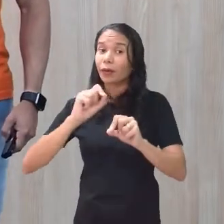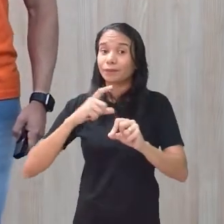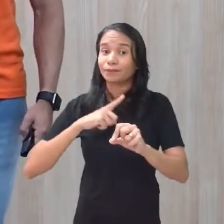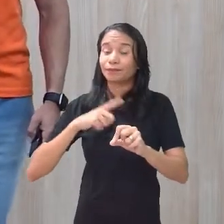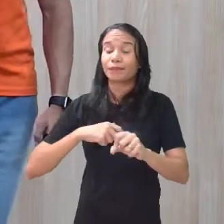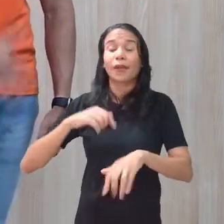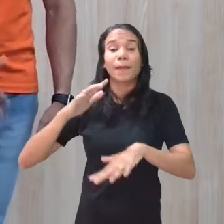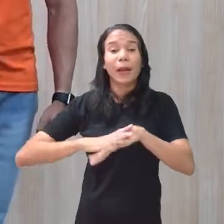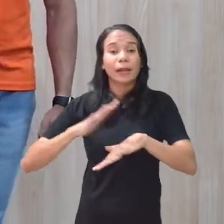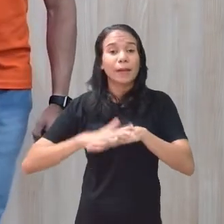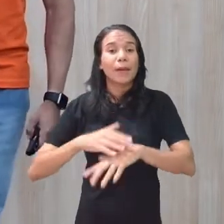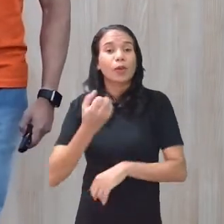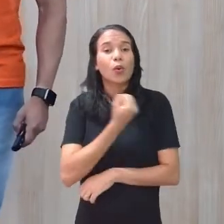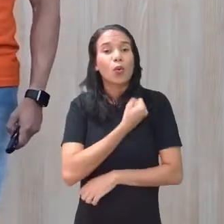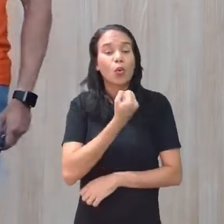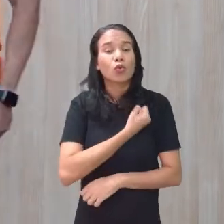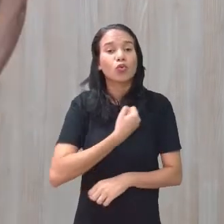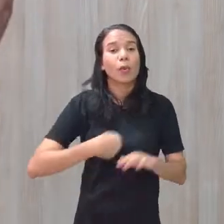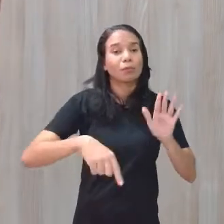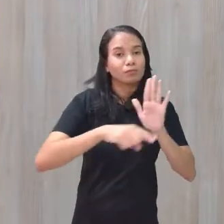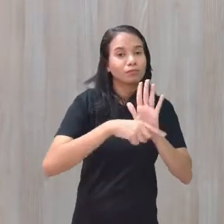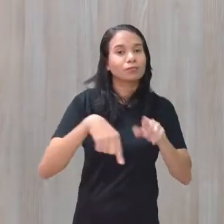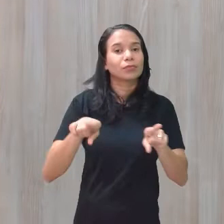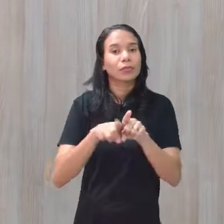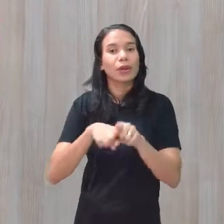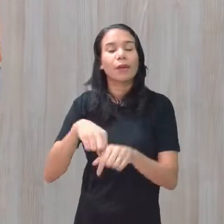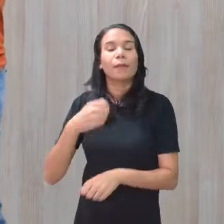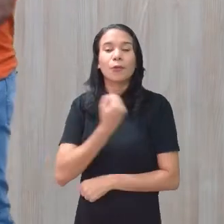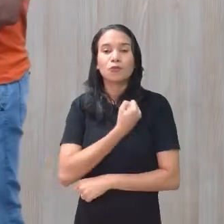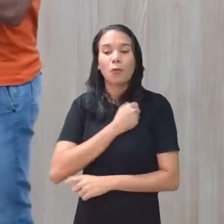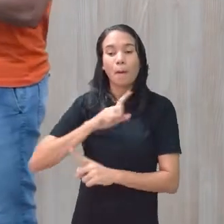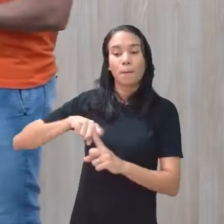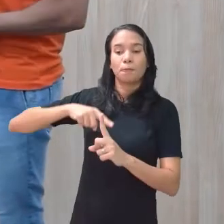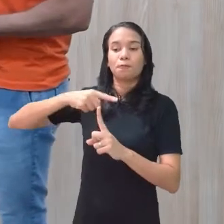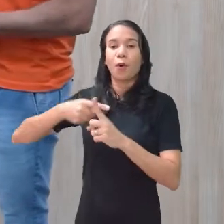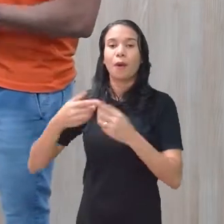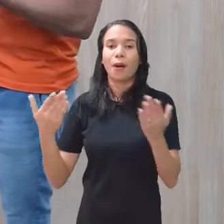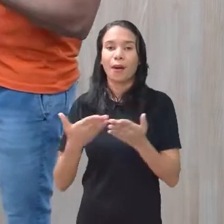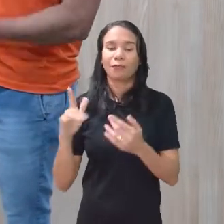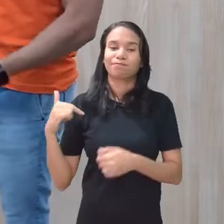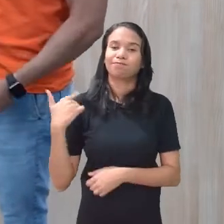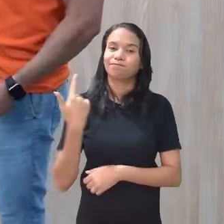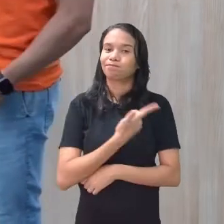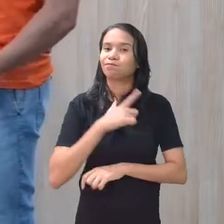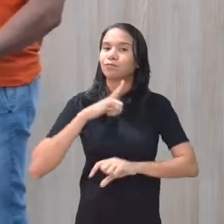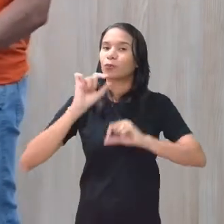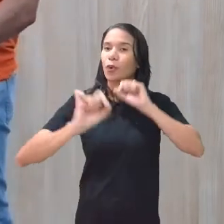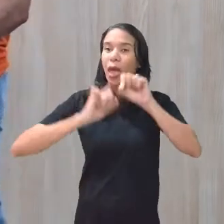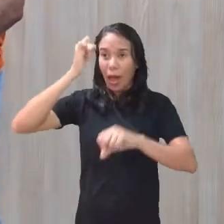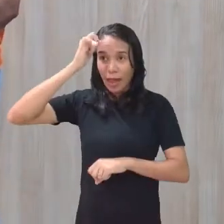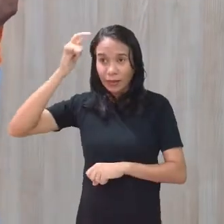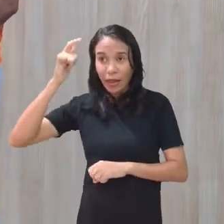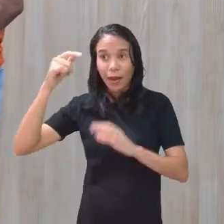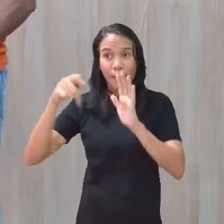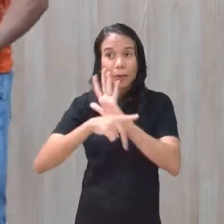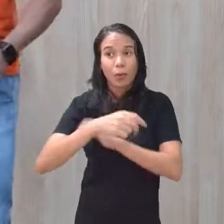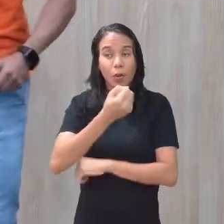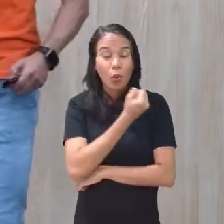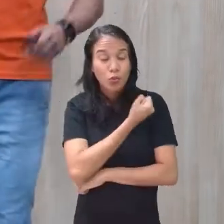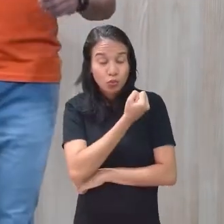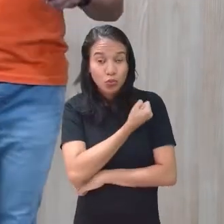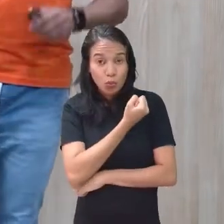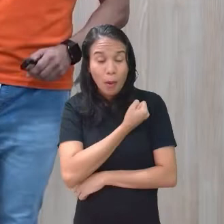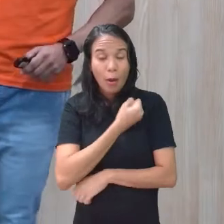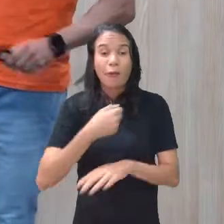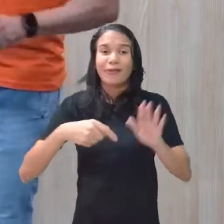e números positivos, certo? É aí que a gente chega nessa ideia dos números negativos,